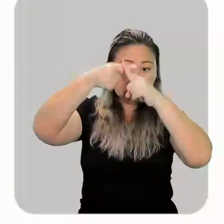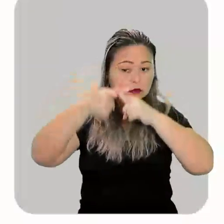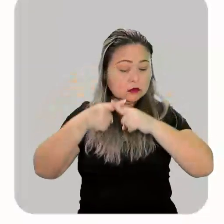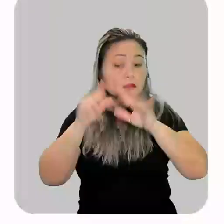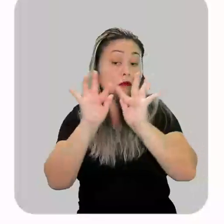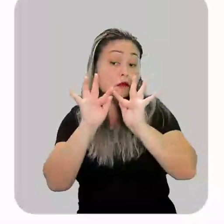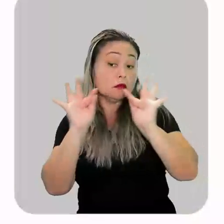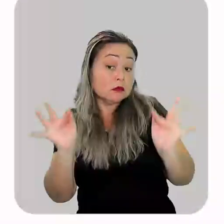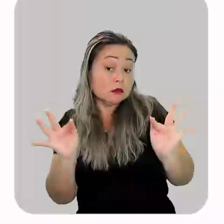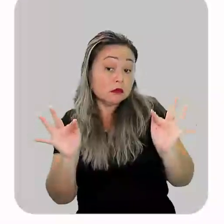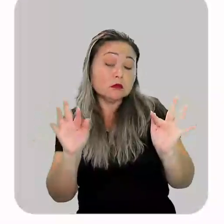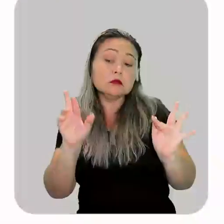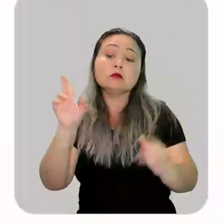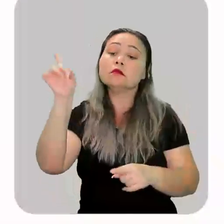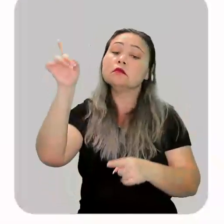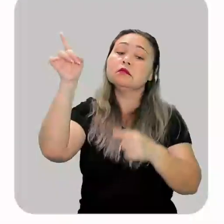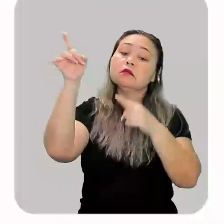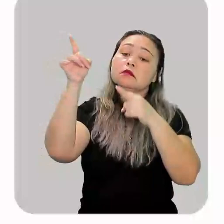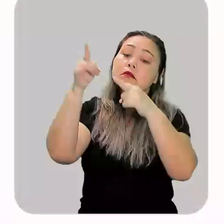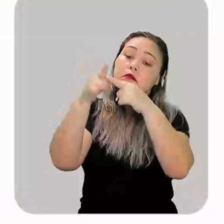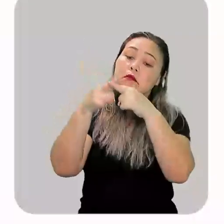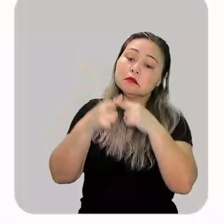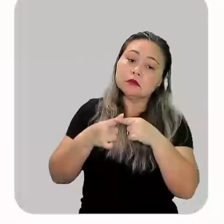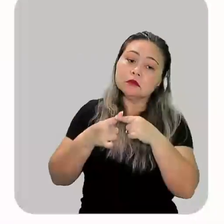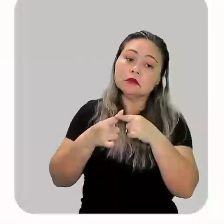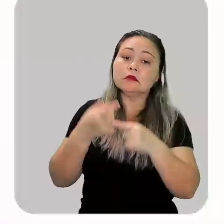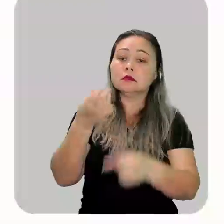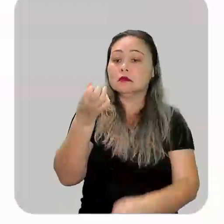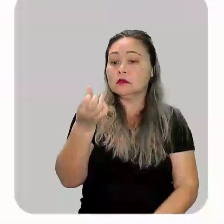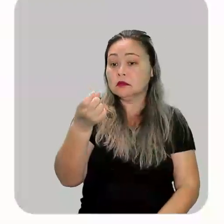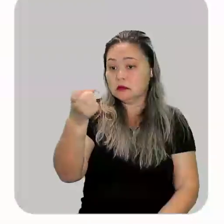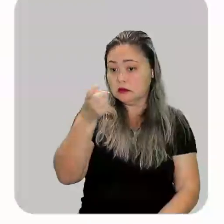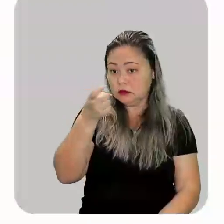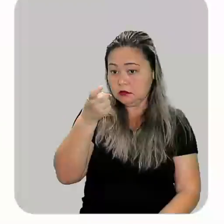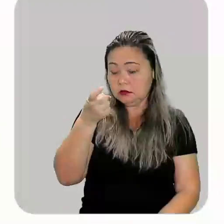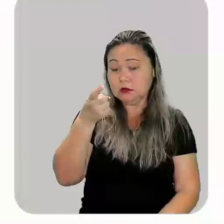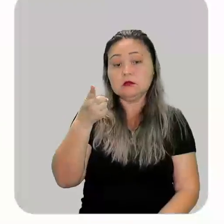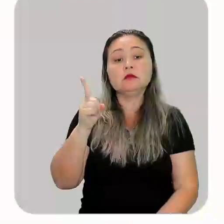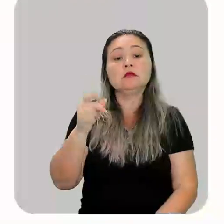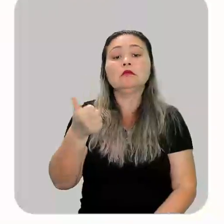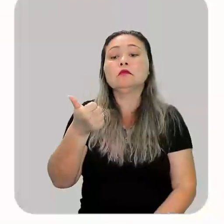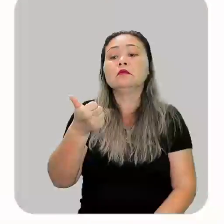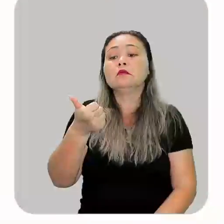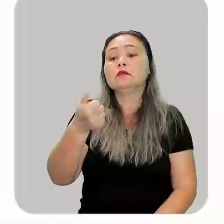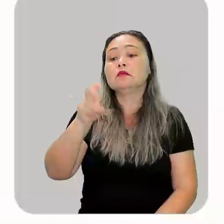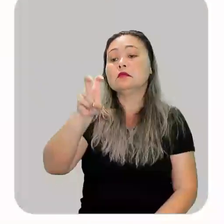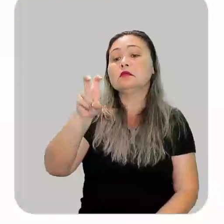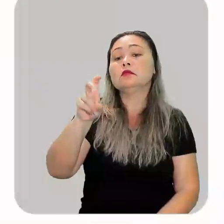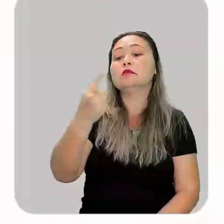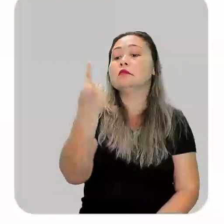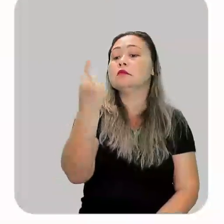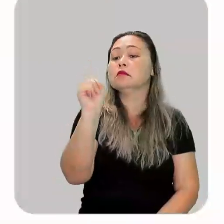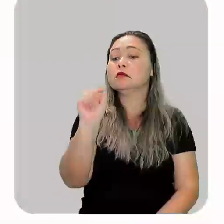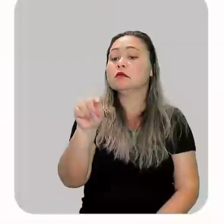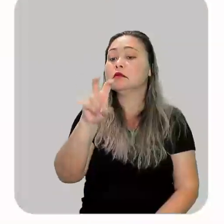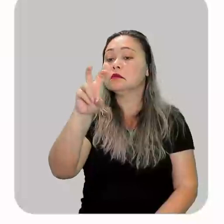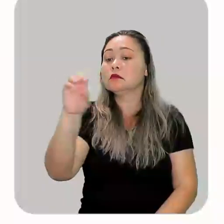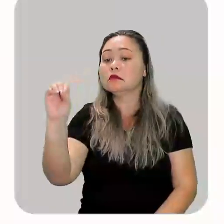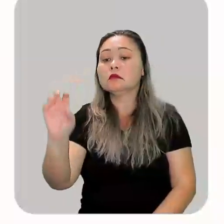simples, né? E vamos resolvendo aqui. 6 vezes x? 6x. 6x. 15 vezes 100?